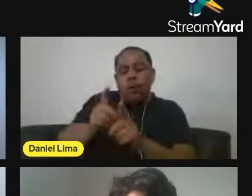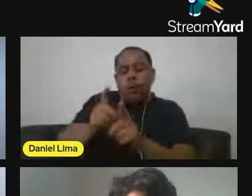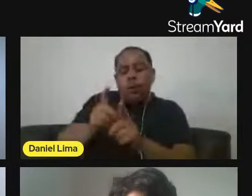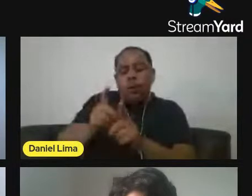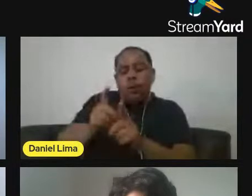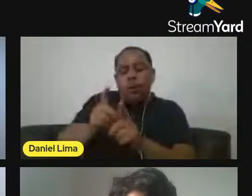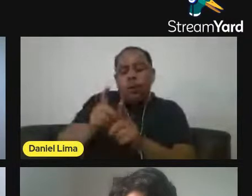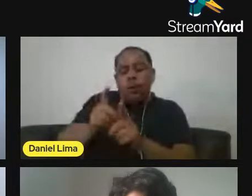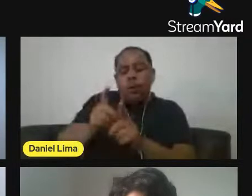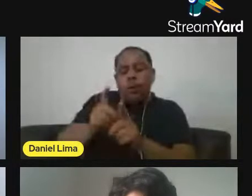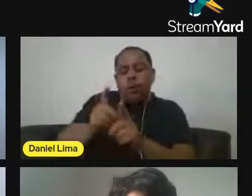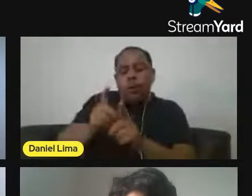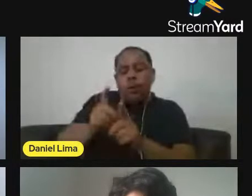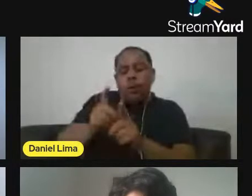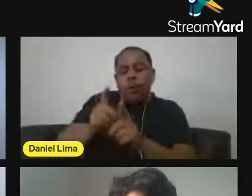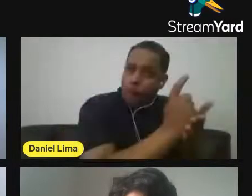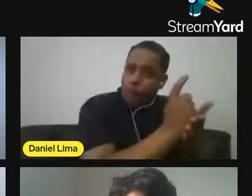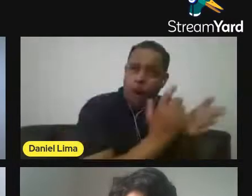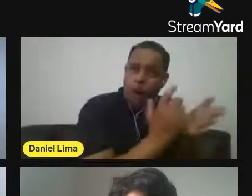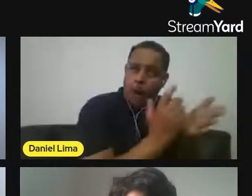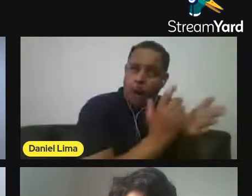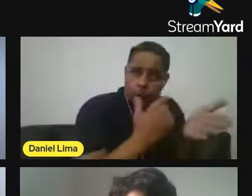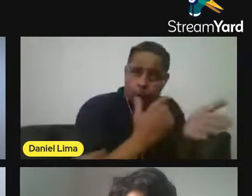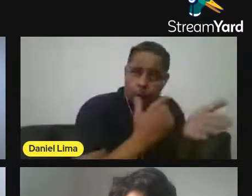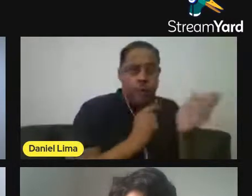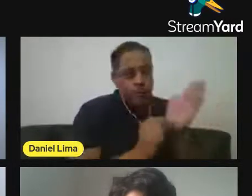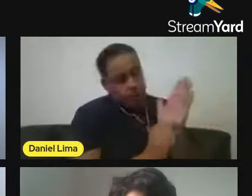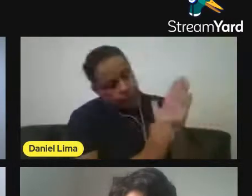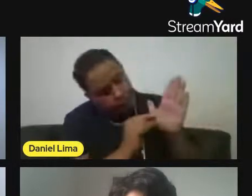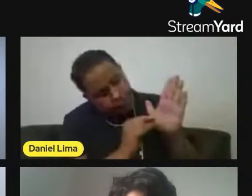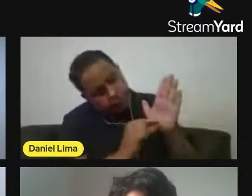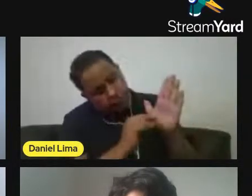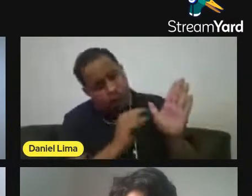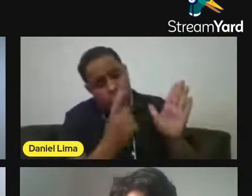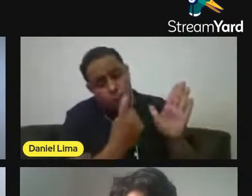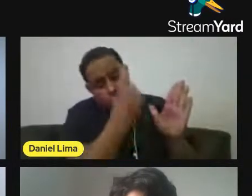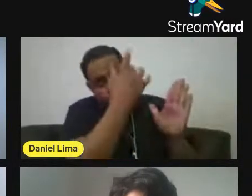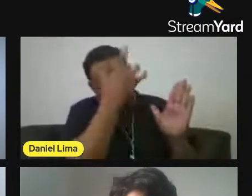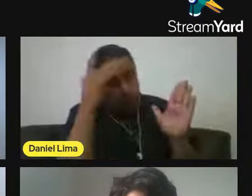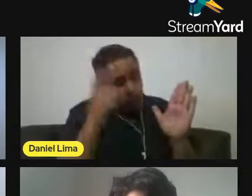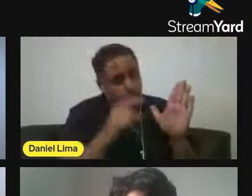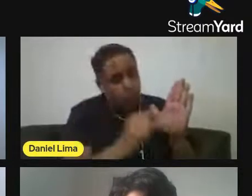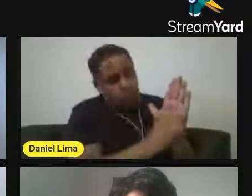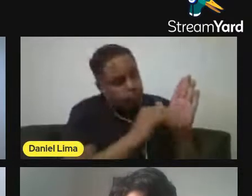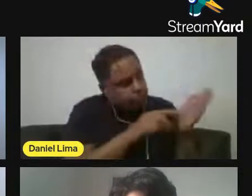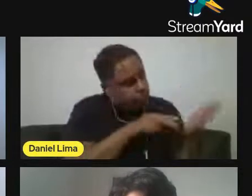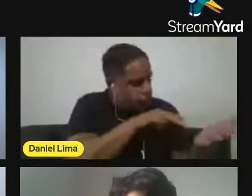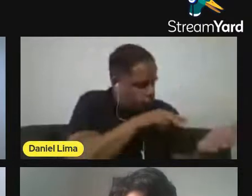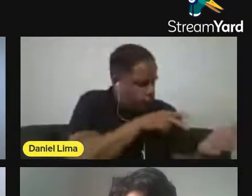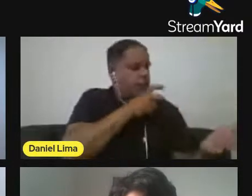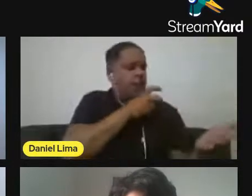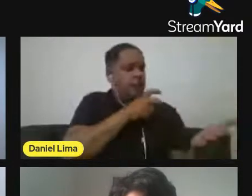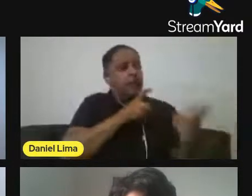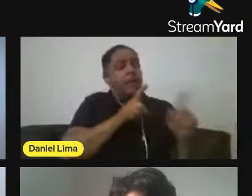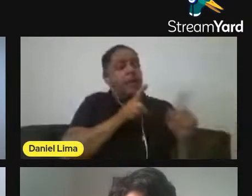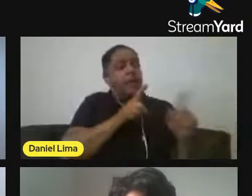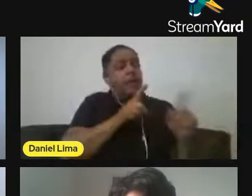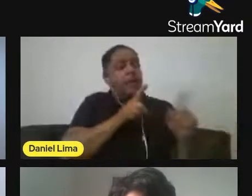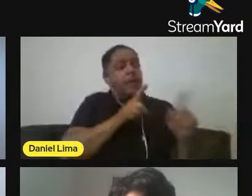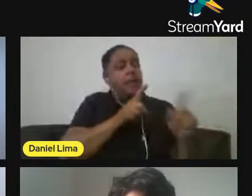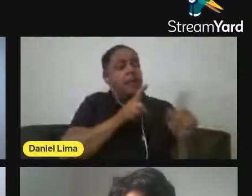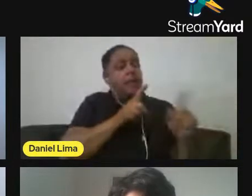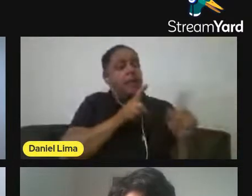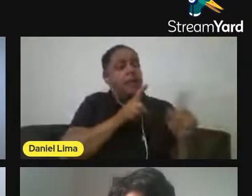um semi-heterônimo, né? A gente também consegue encontrar uma diversidade, uma multiplicidade de ideias e